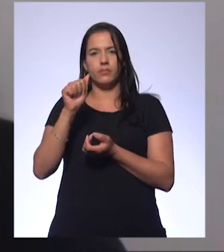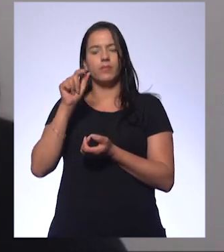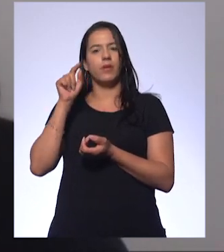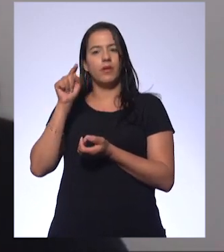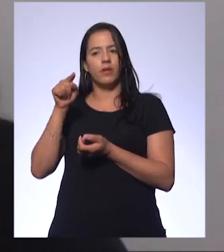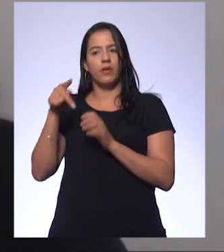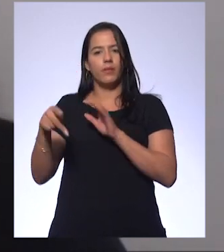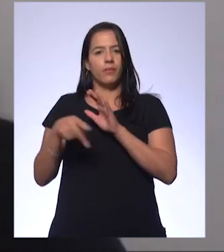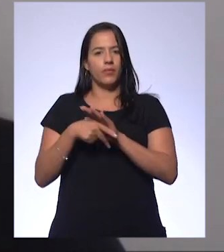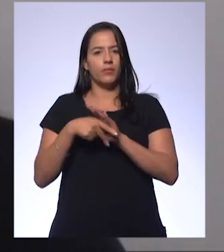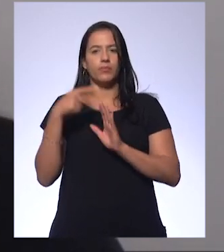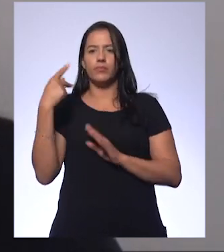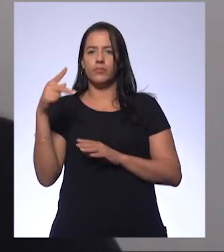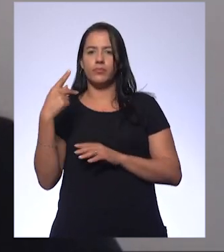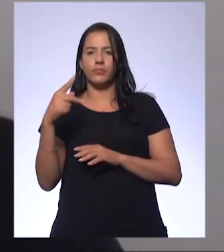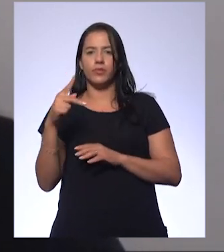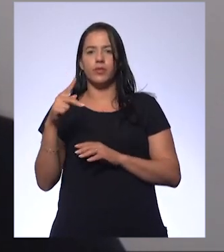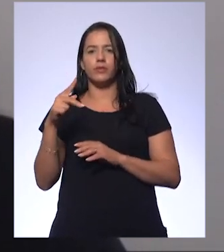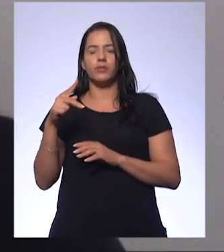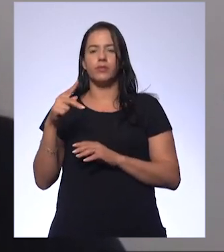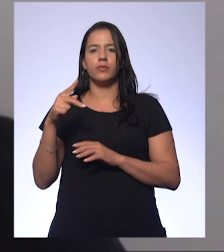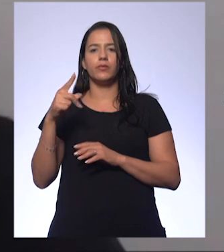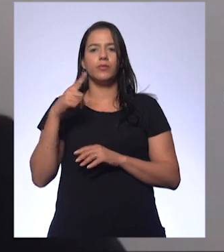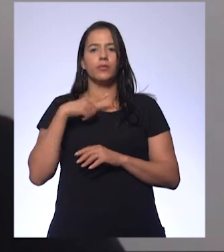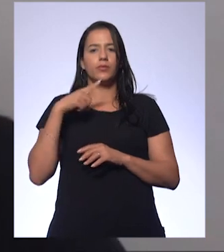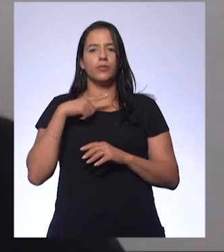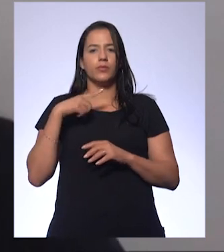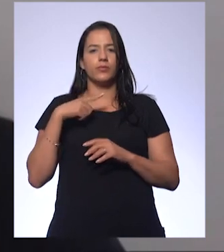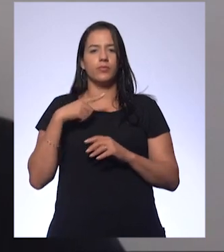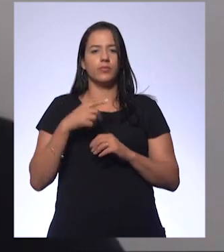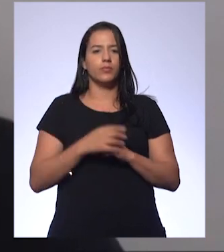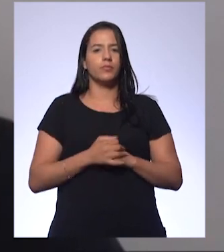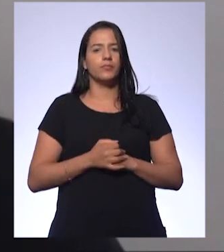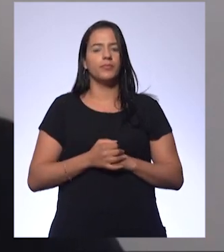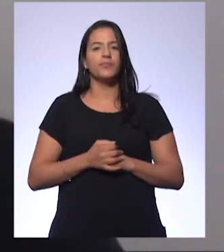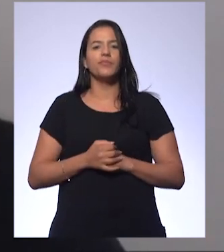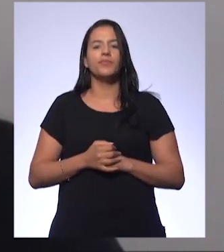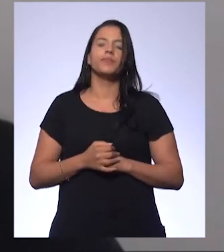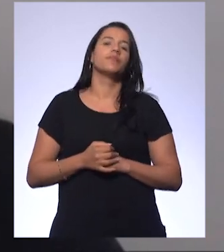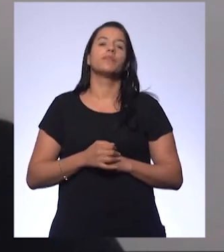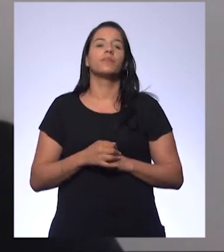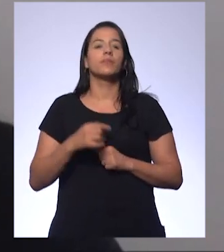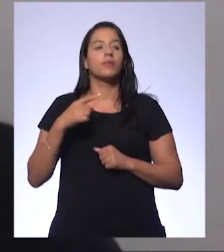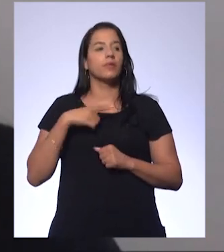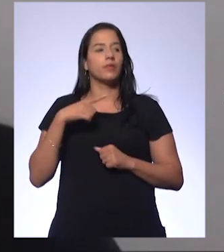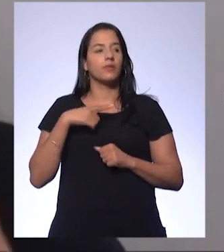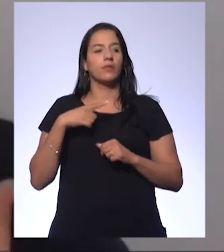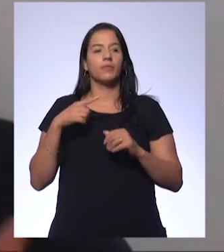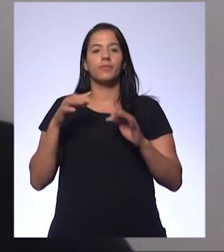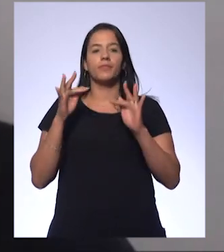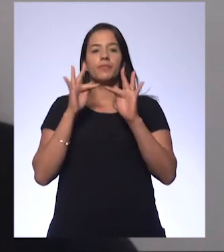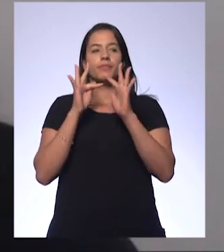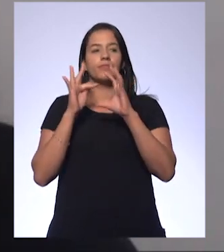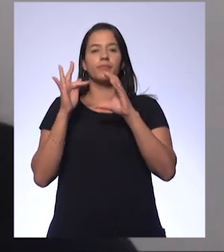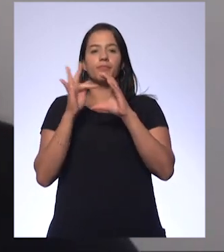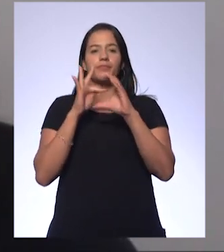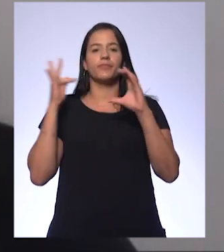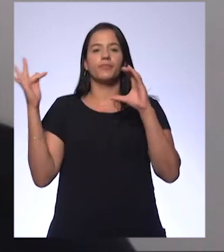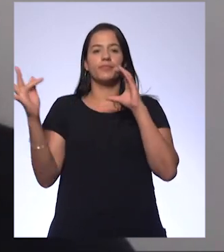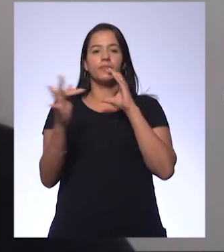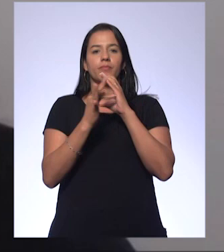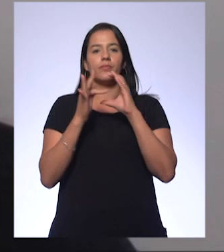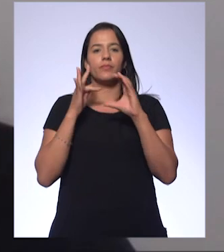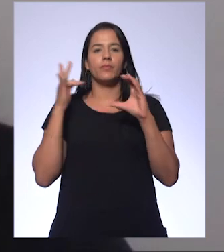genótipo para que a ervilha seja verde. E o verde é justamente o fenótipo, que é o que a gente consegue